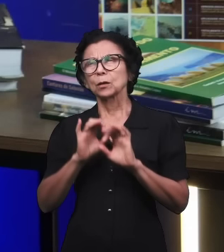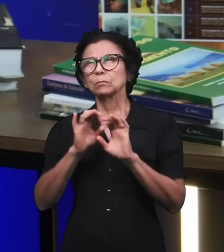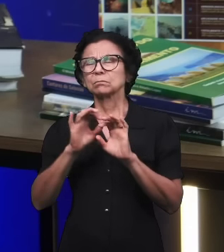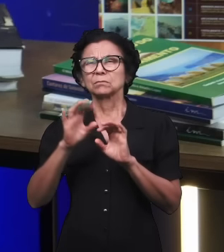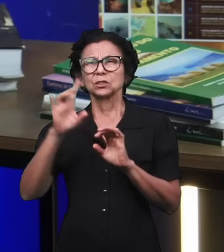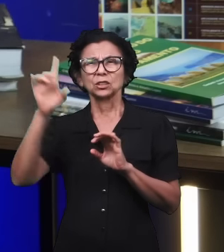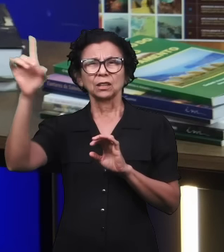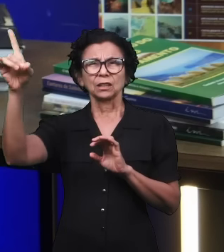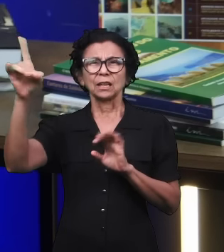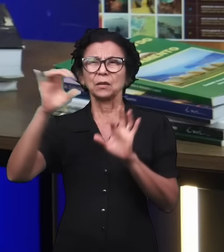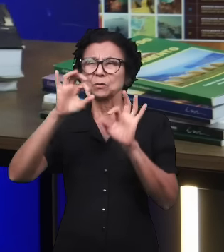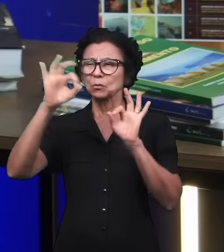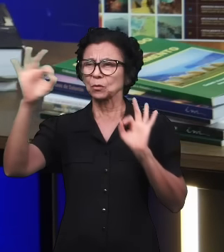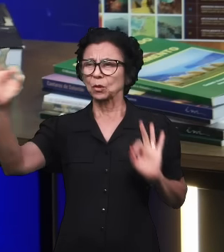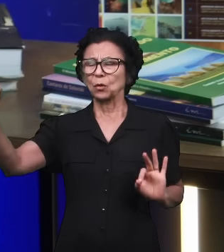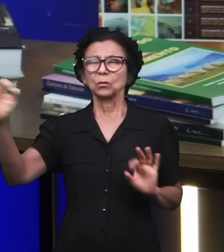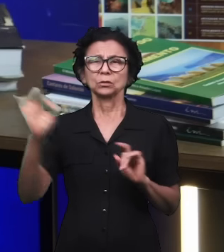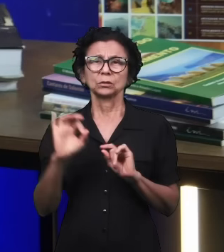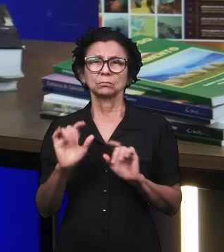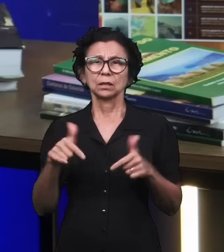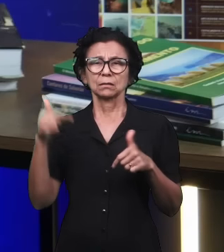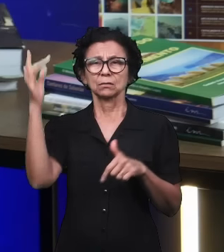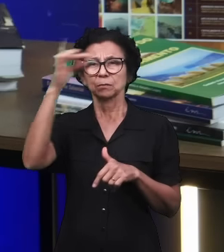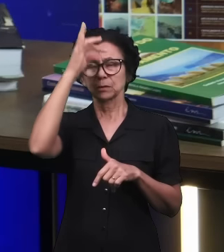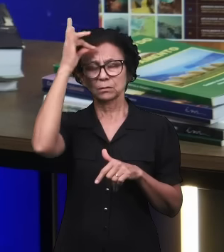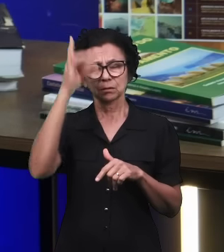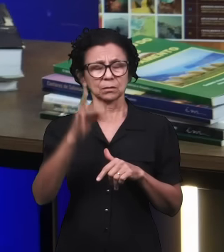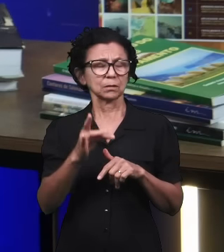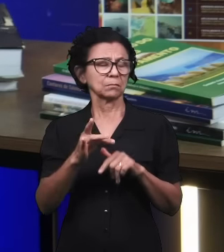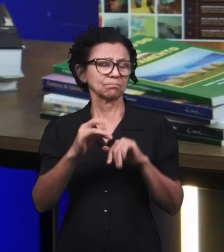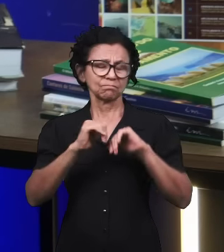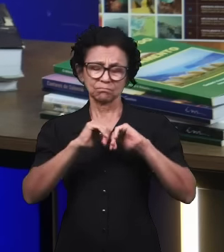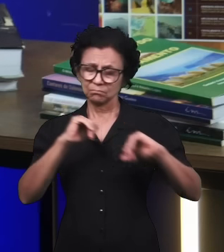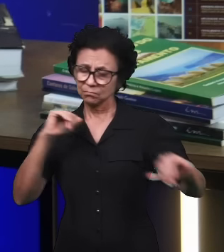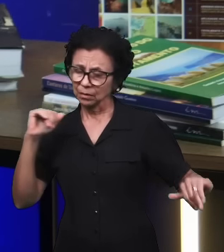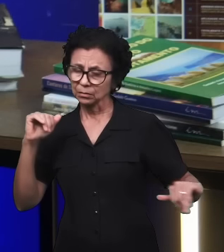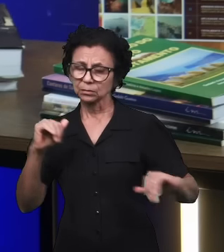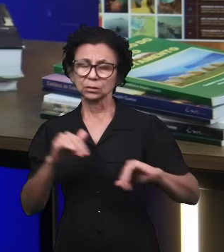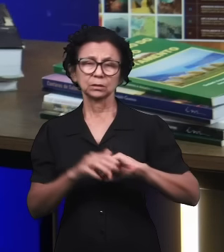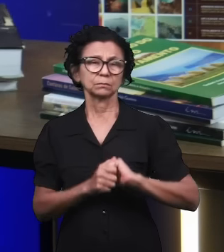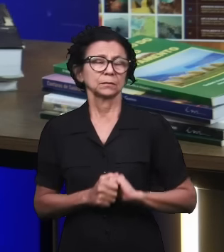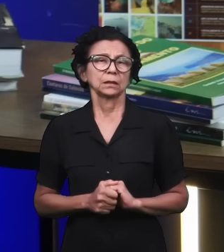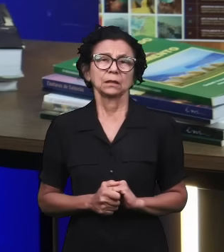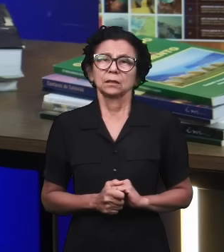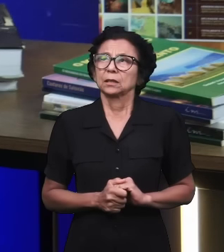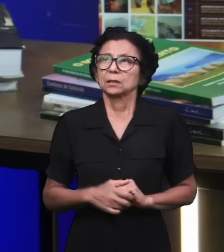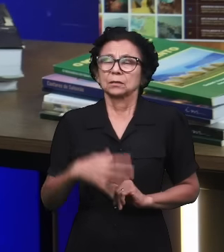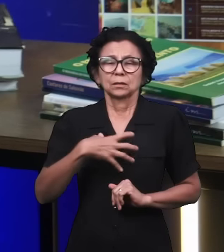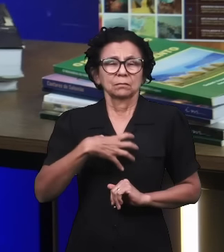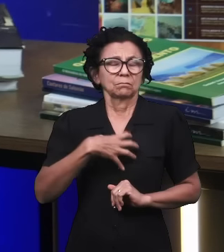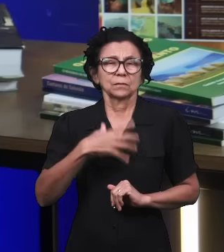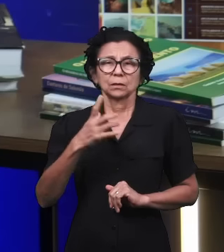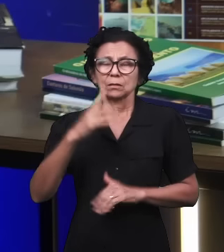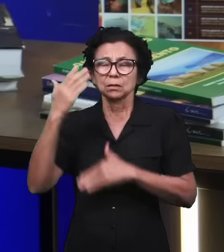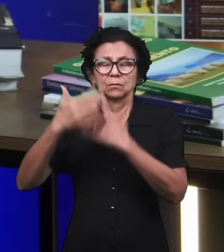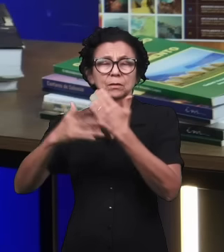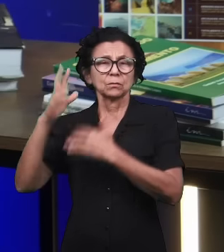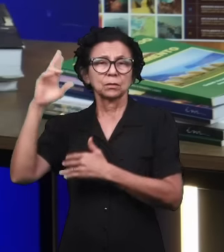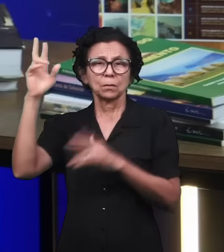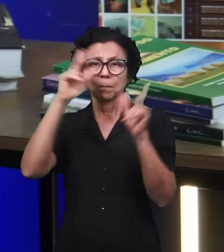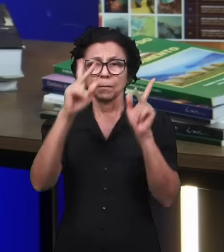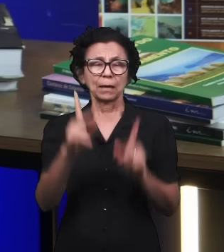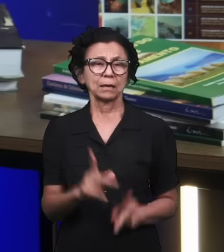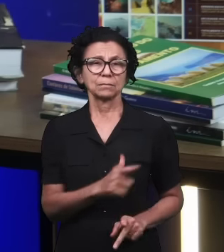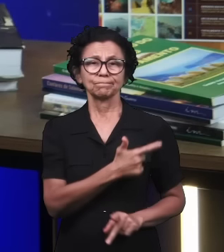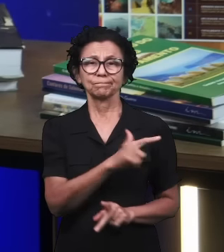Santo, distantes de ouvir a voz do Senhor, distantes de ter paz no coração. Naquele